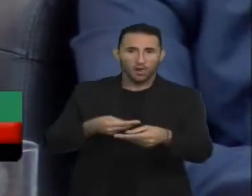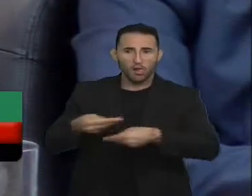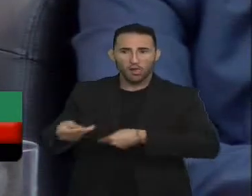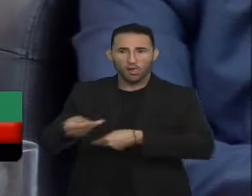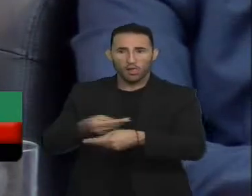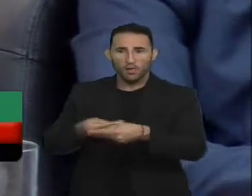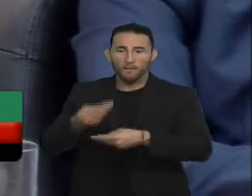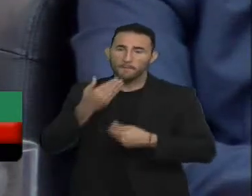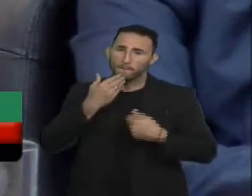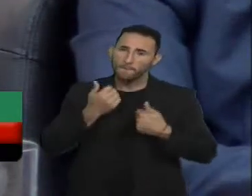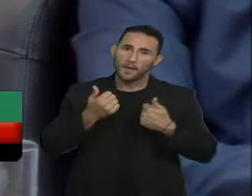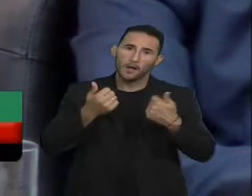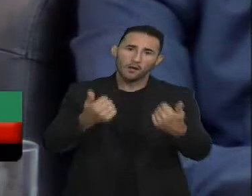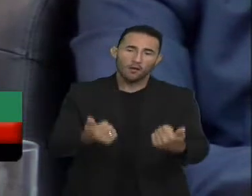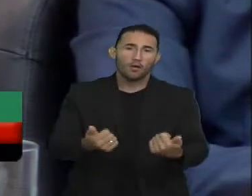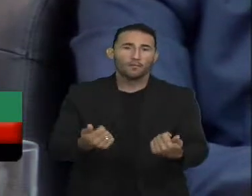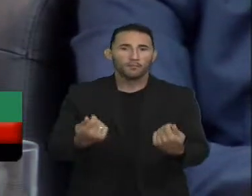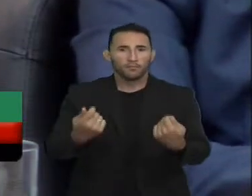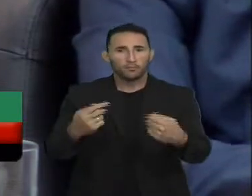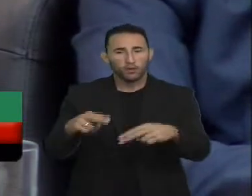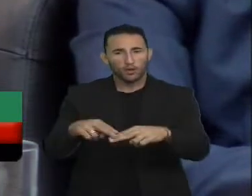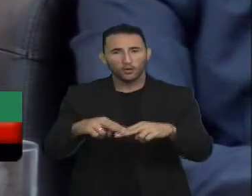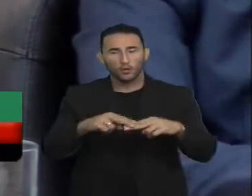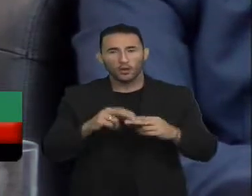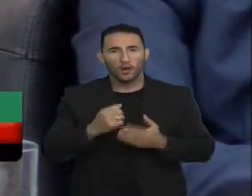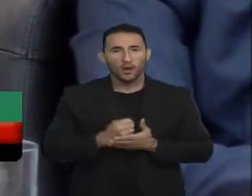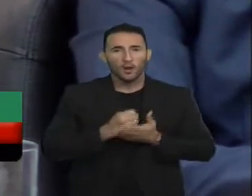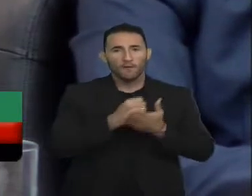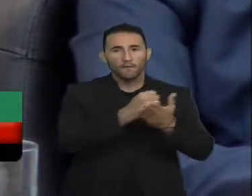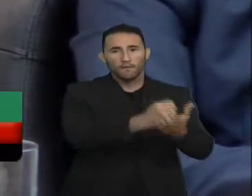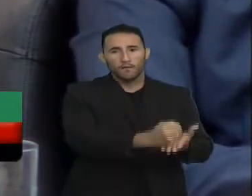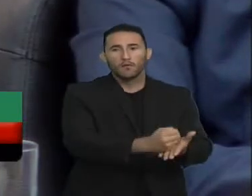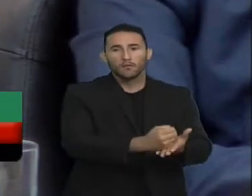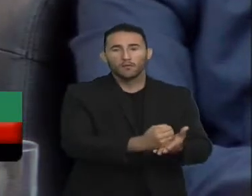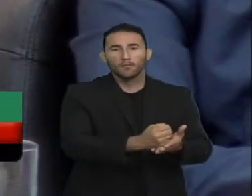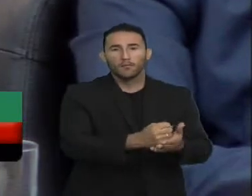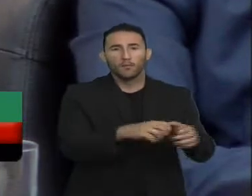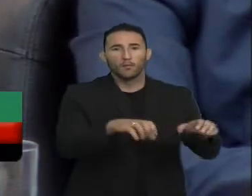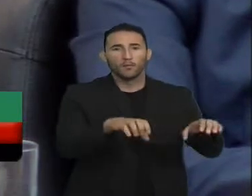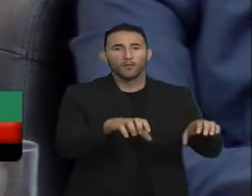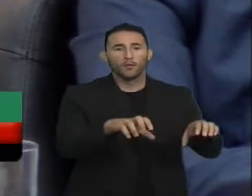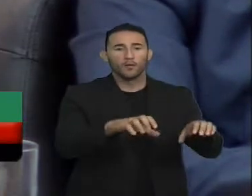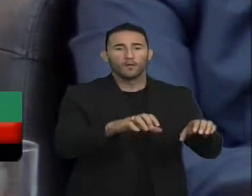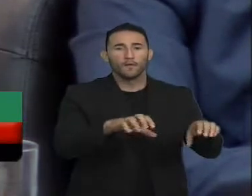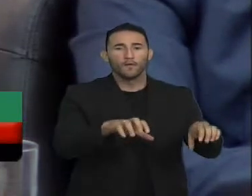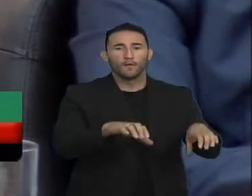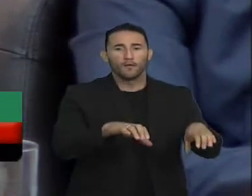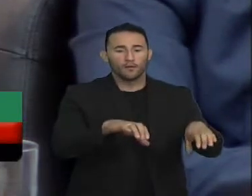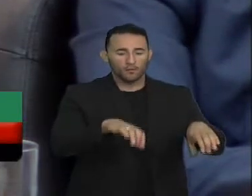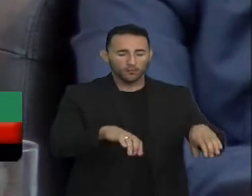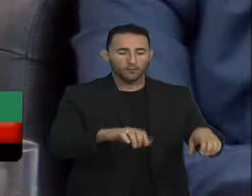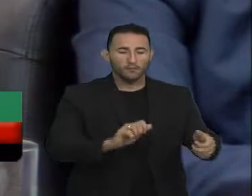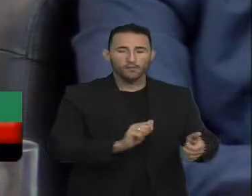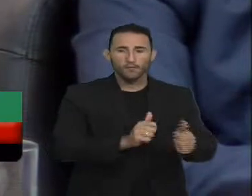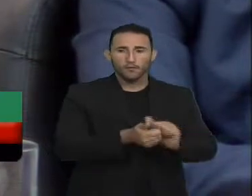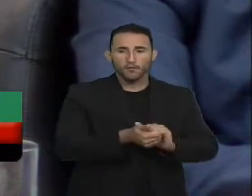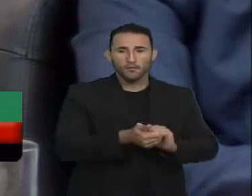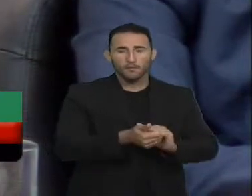um melhor, e ele levou o meu sobrinho para um campo, ali no Jardim da Glória, e tirou a